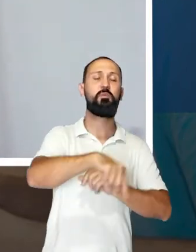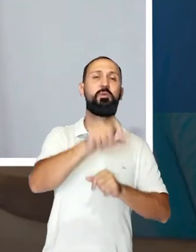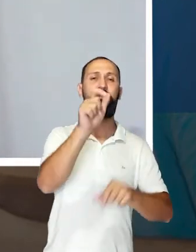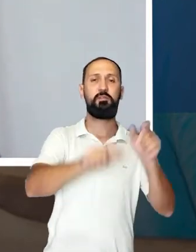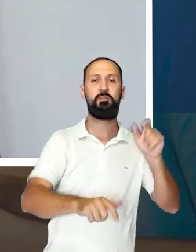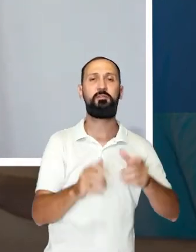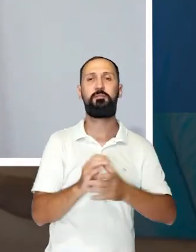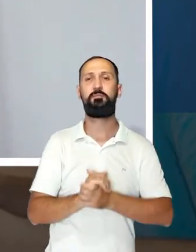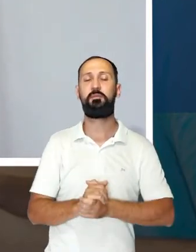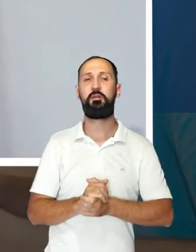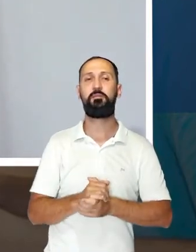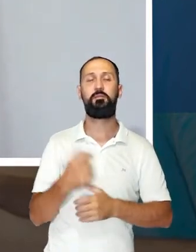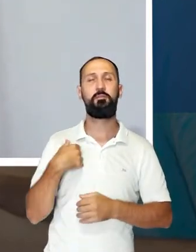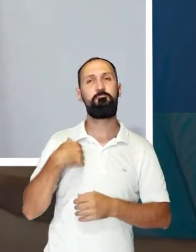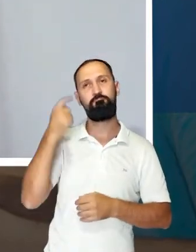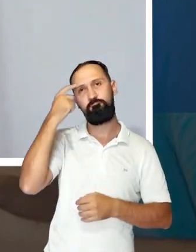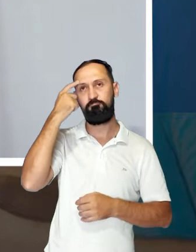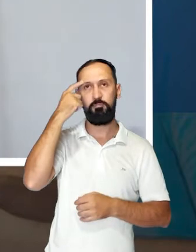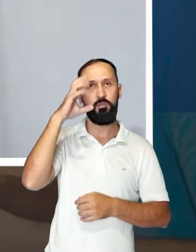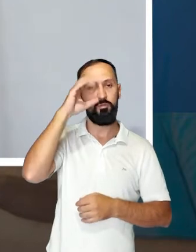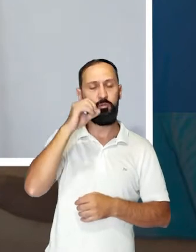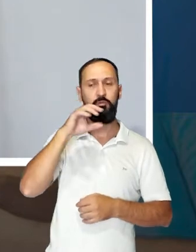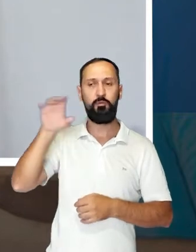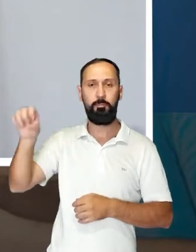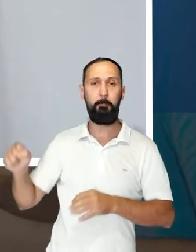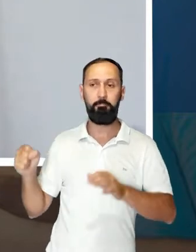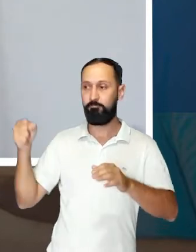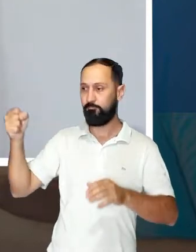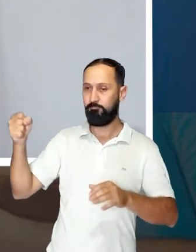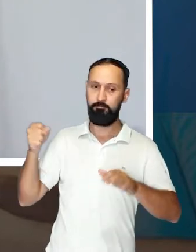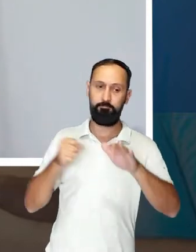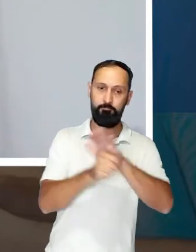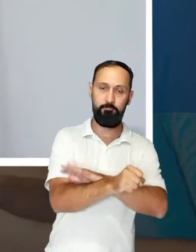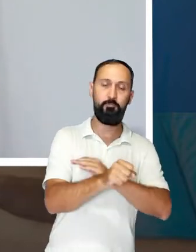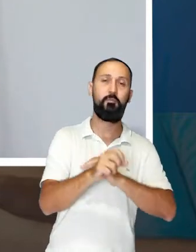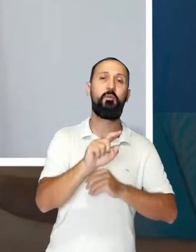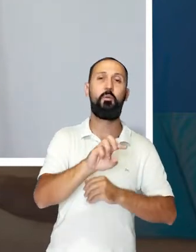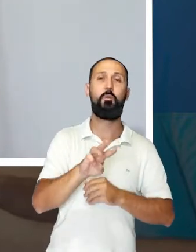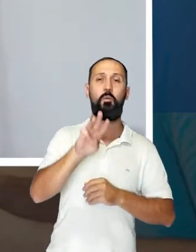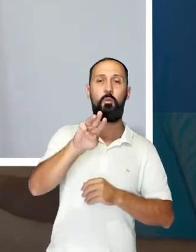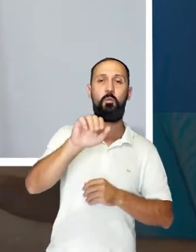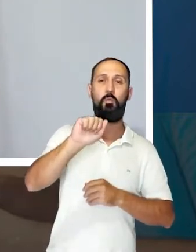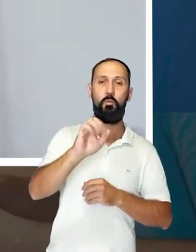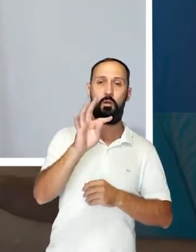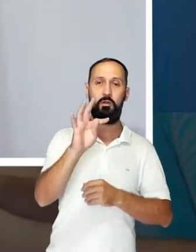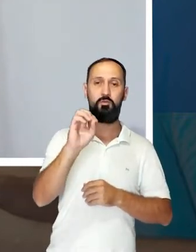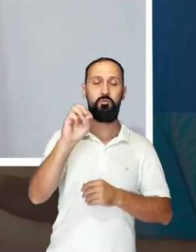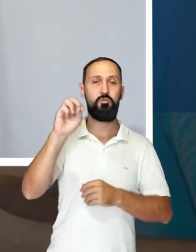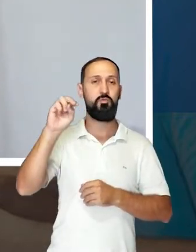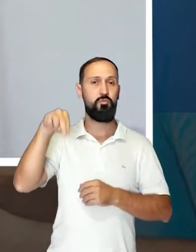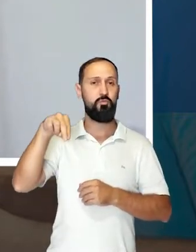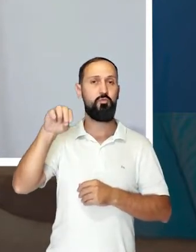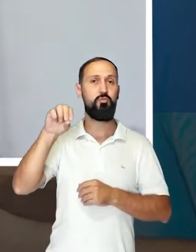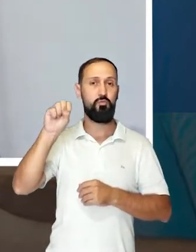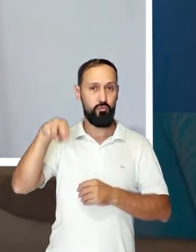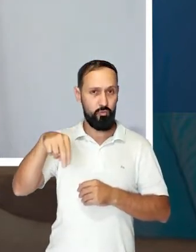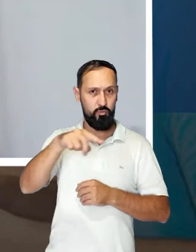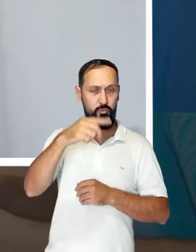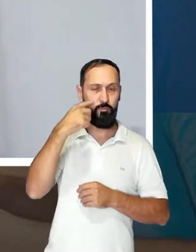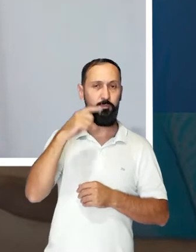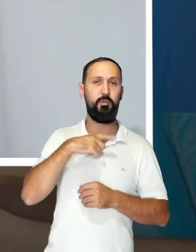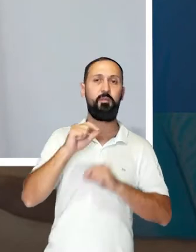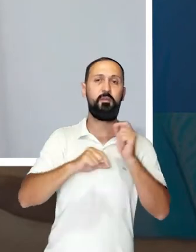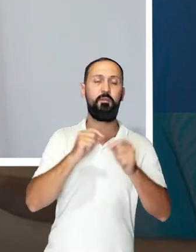frente com isso. Então, eu optei por levá-lo para lá, levei o Watson, né? O